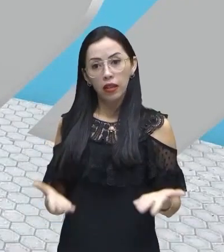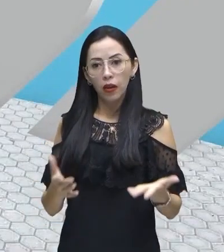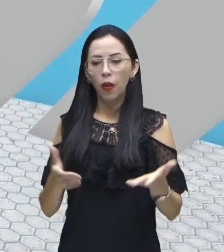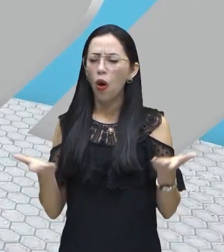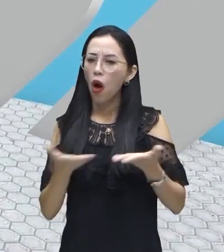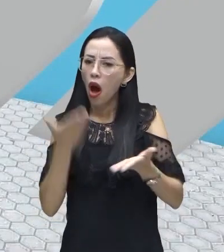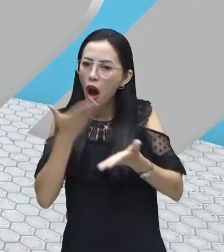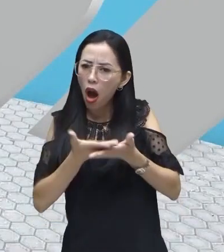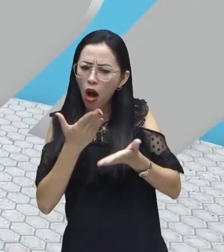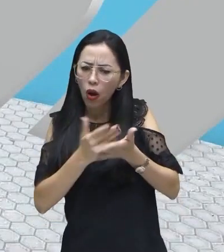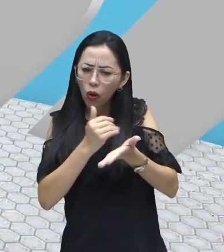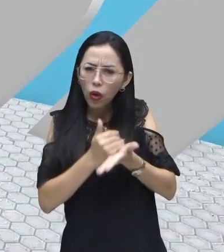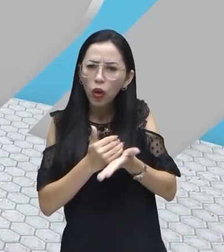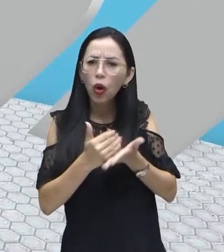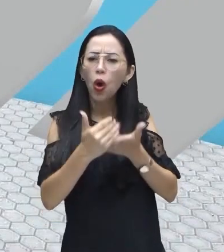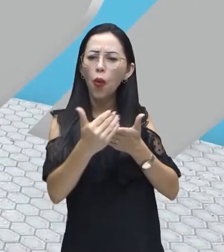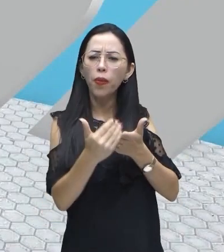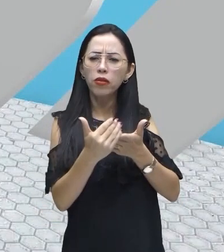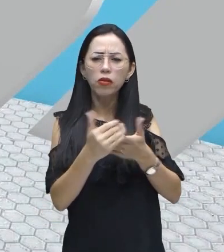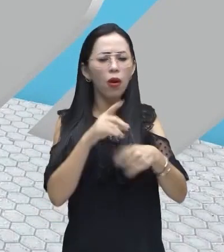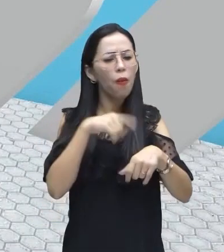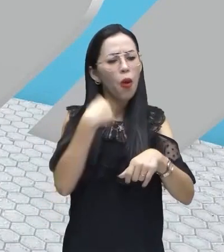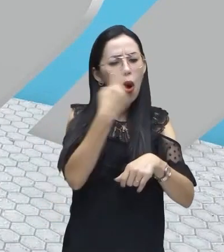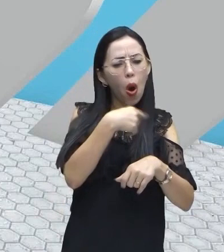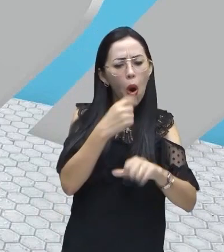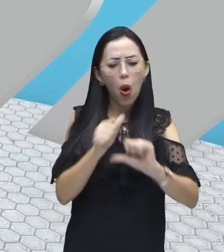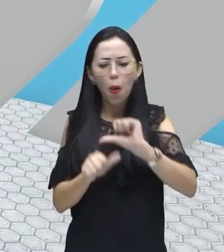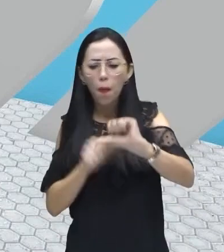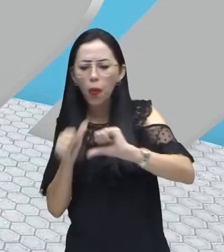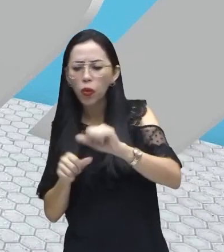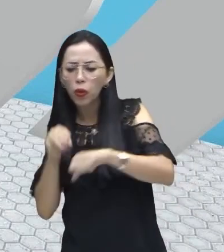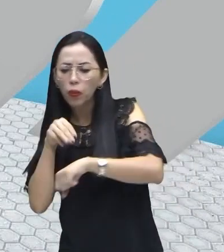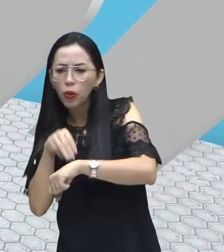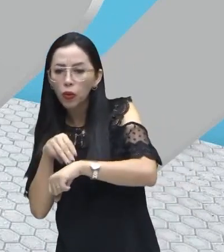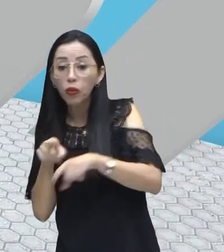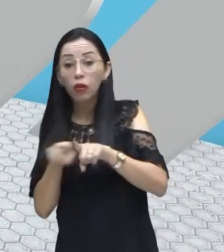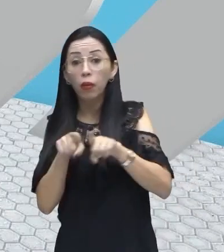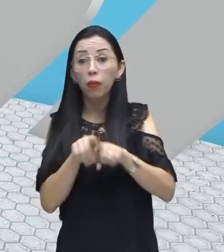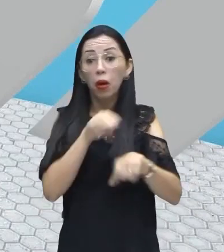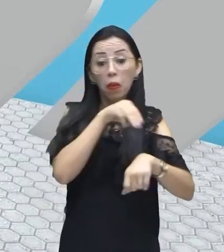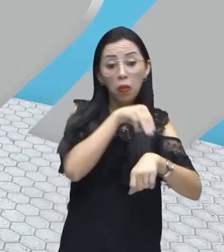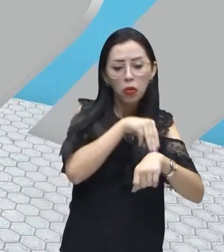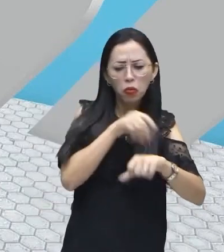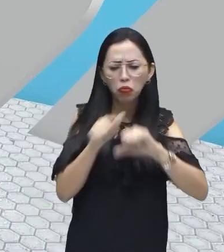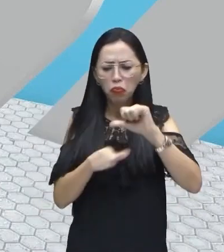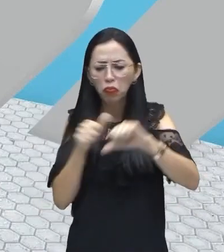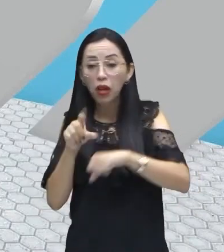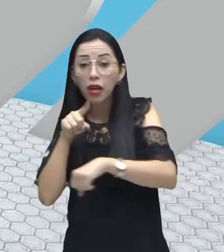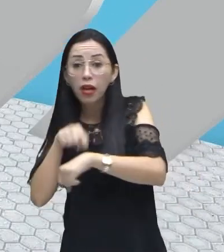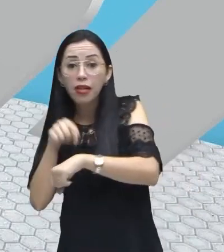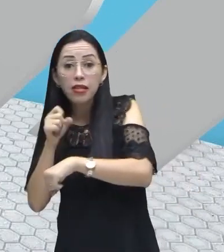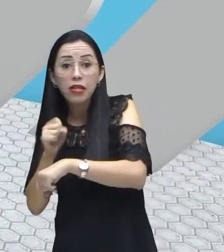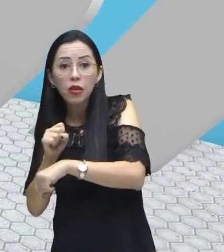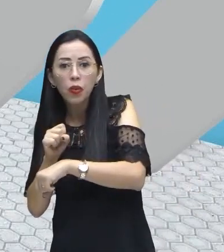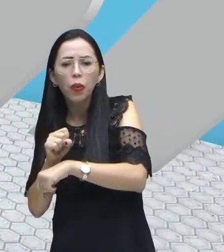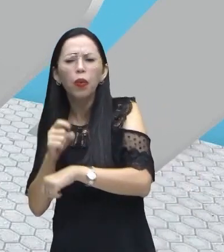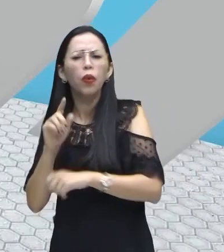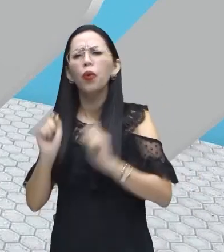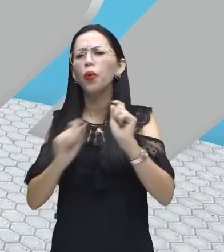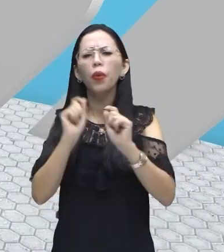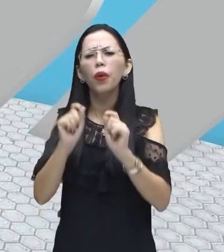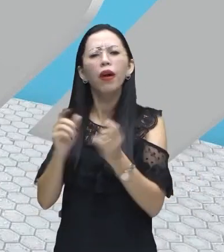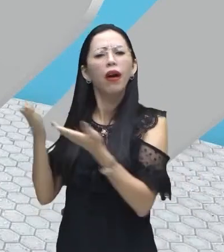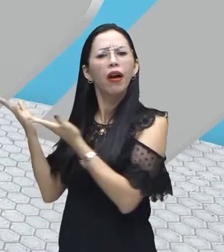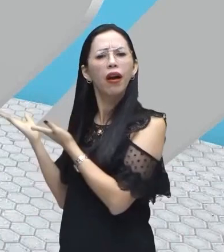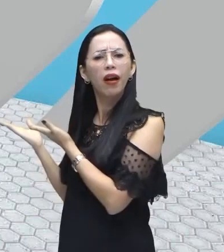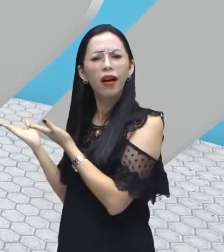hoje fazendo transformação de horas em minutos e de minutos em segundos. Professor, e o que é isso que está aqui do seu lado? Bom, esse